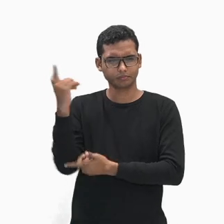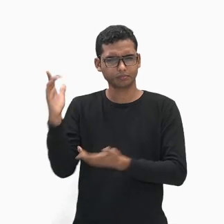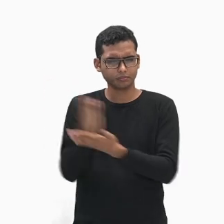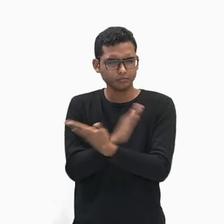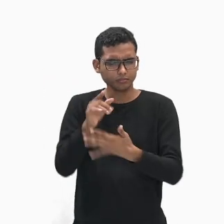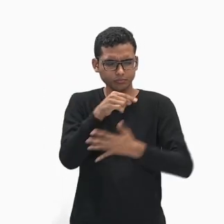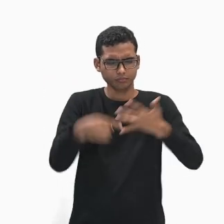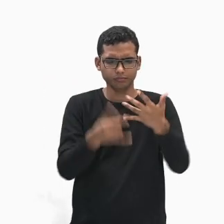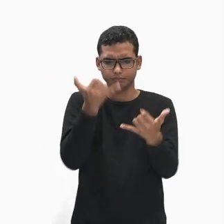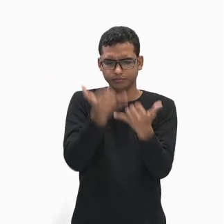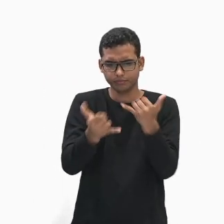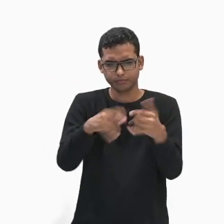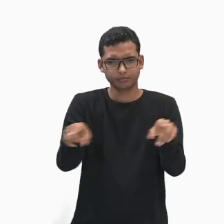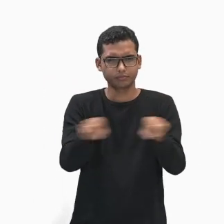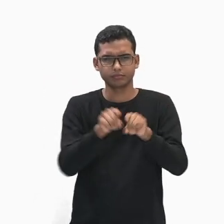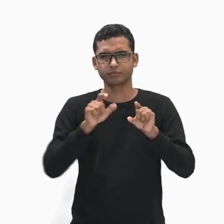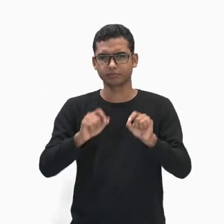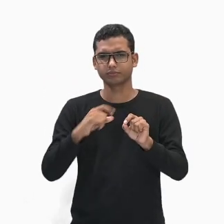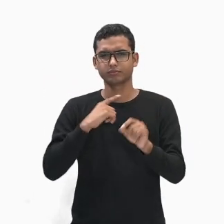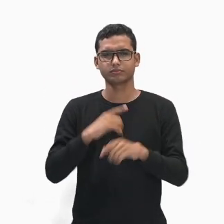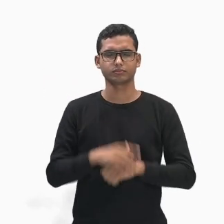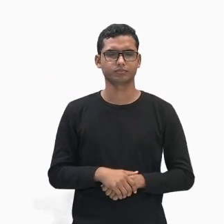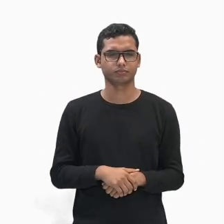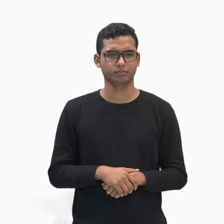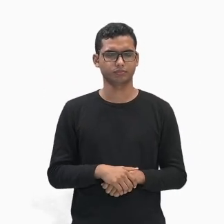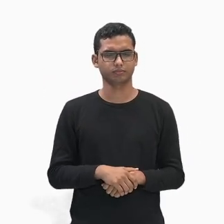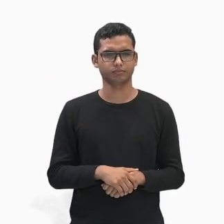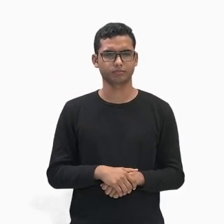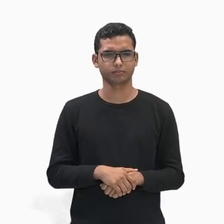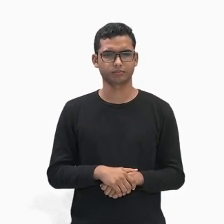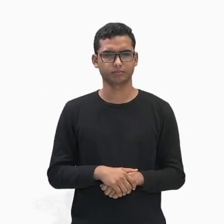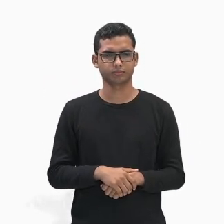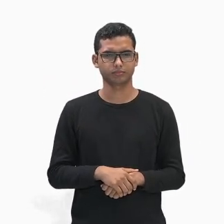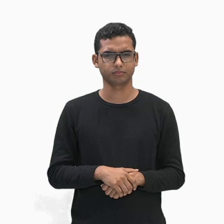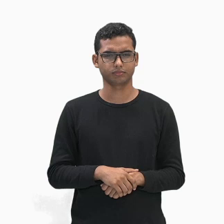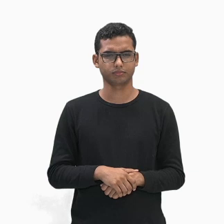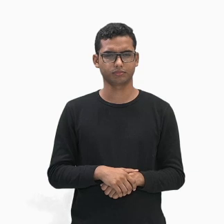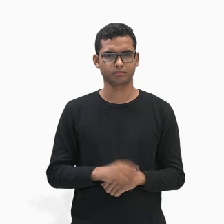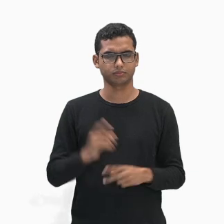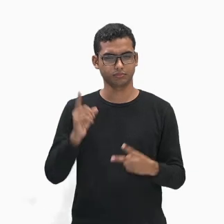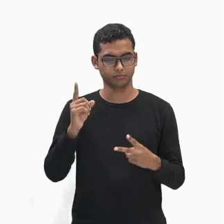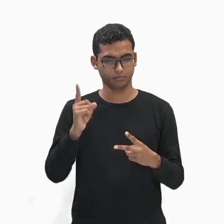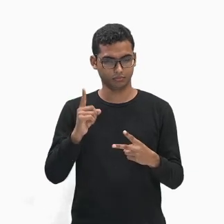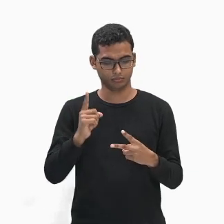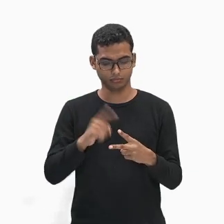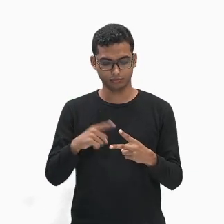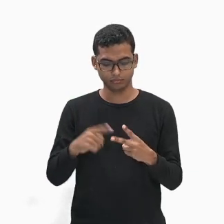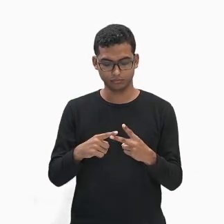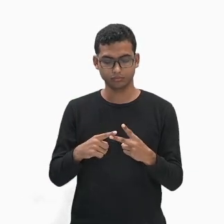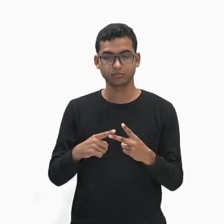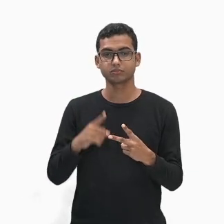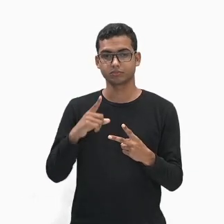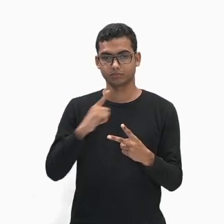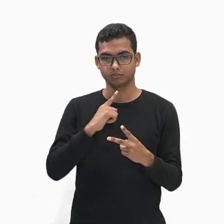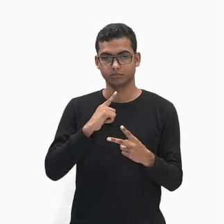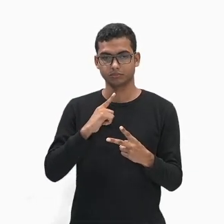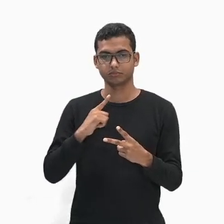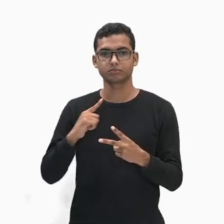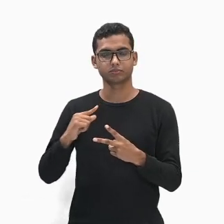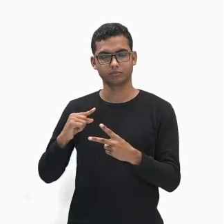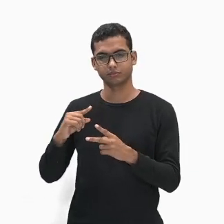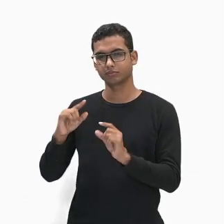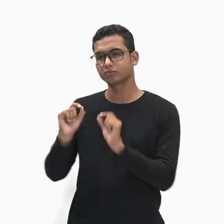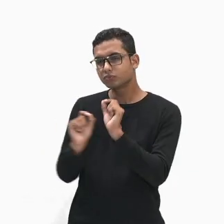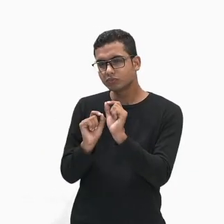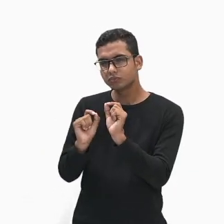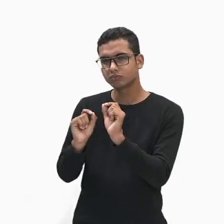e uma delas é que ambos são compostos por átomos ou moléculas. Perceberam? Então,